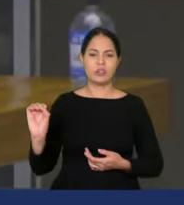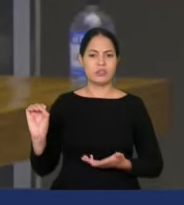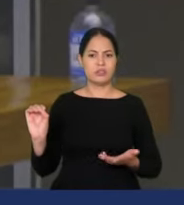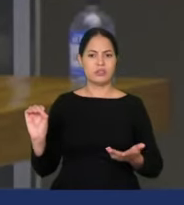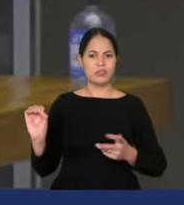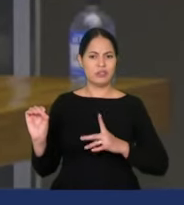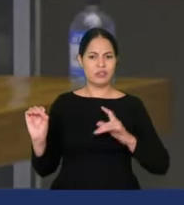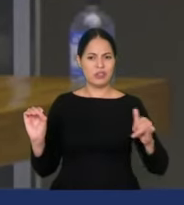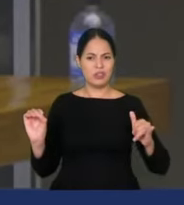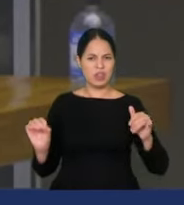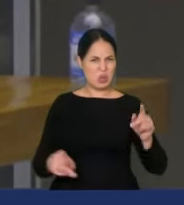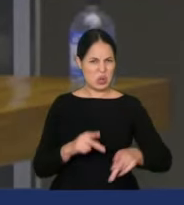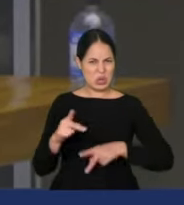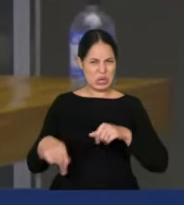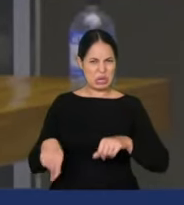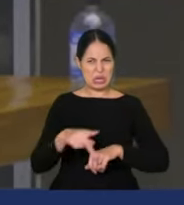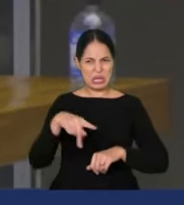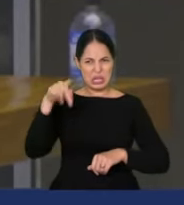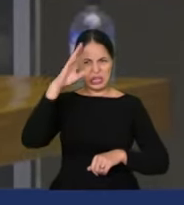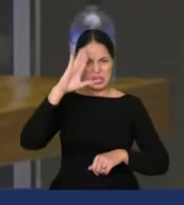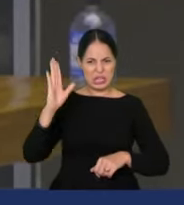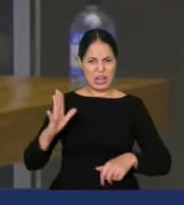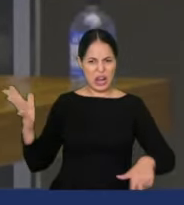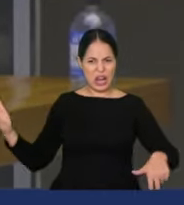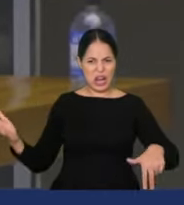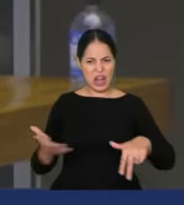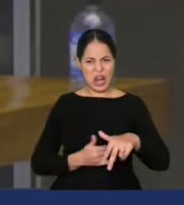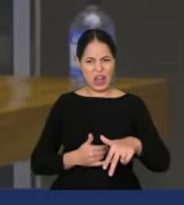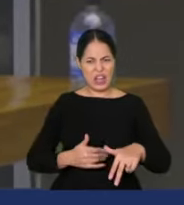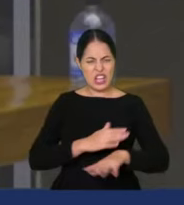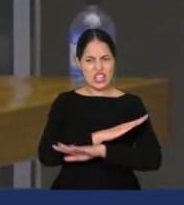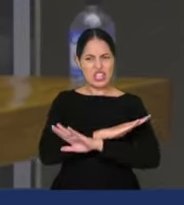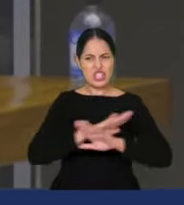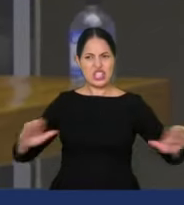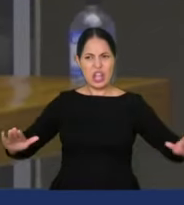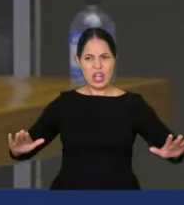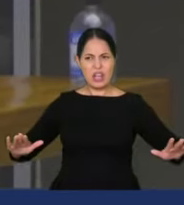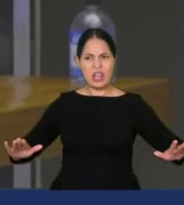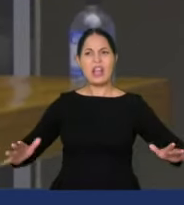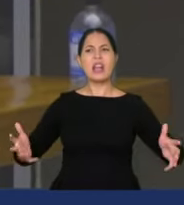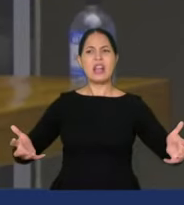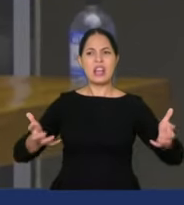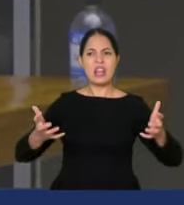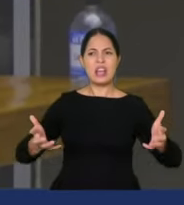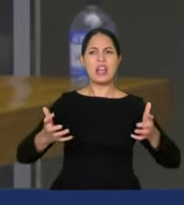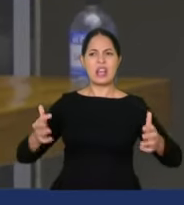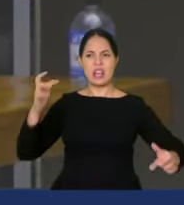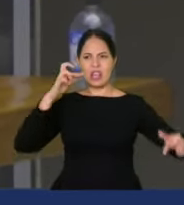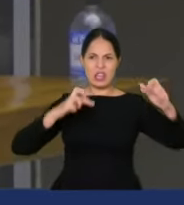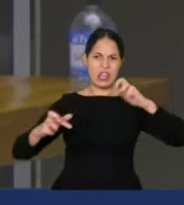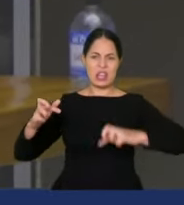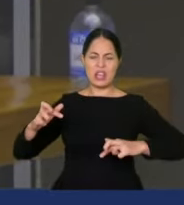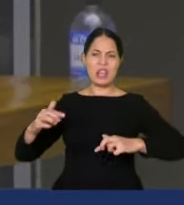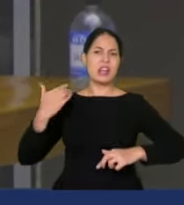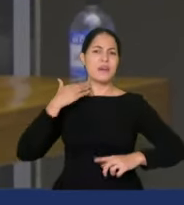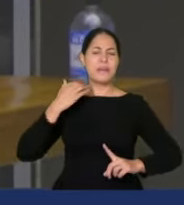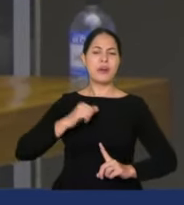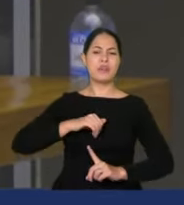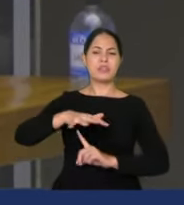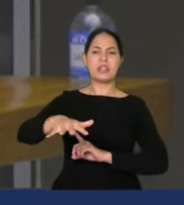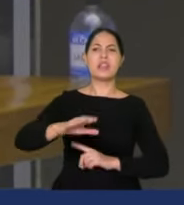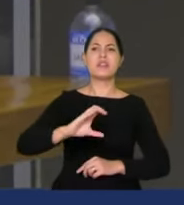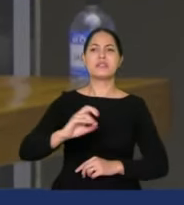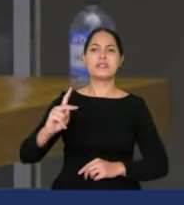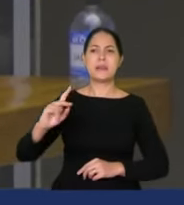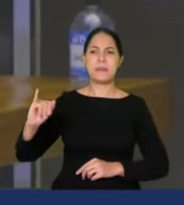muito roubado. Chega! Exigimos uma CPI do Banco Central, exigimos a